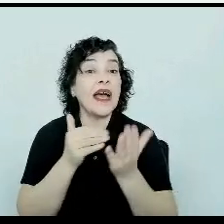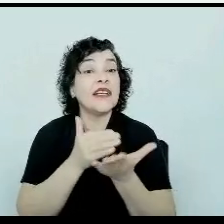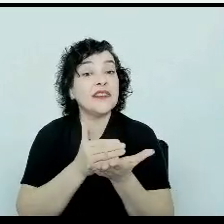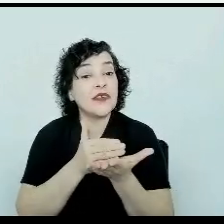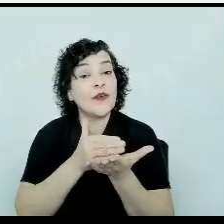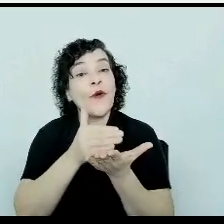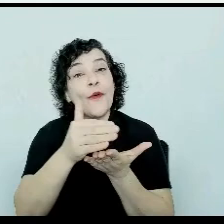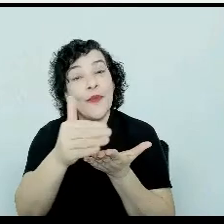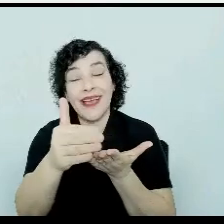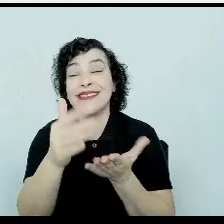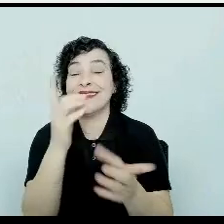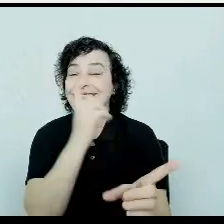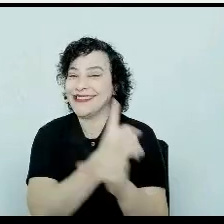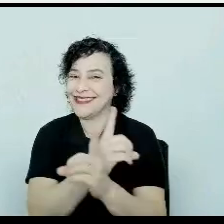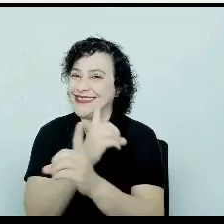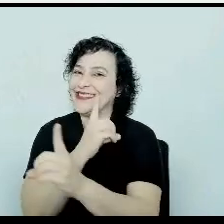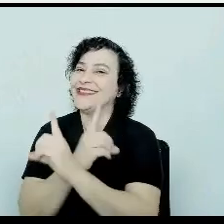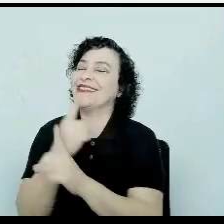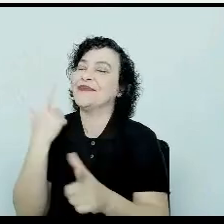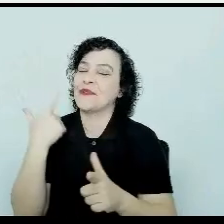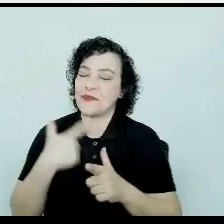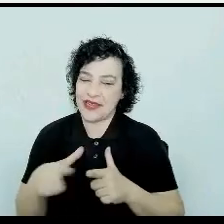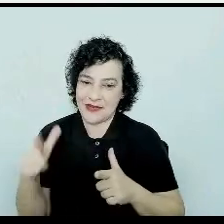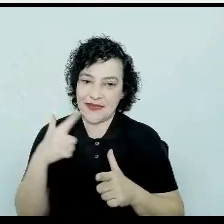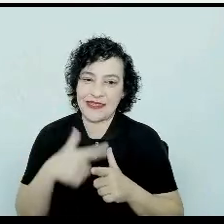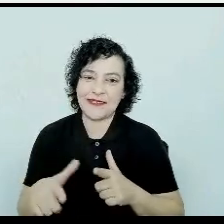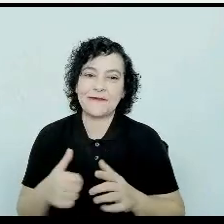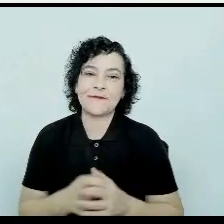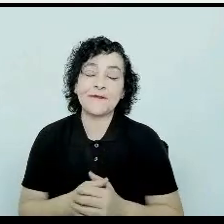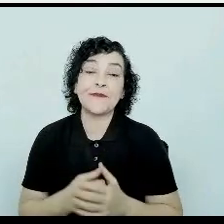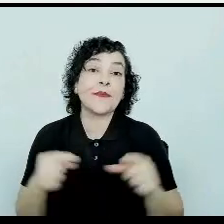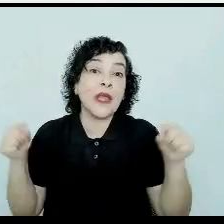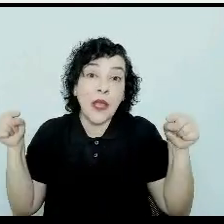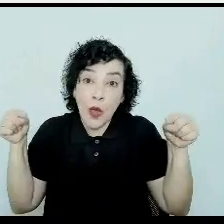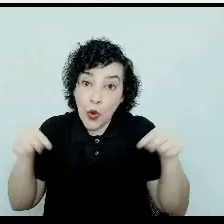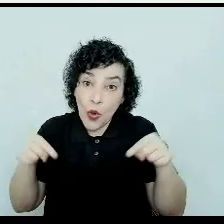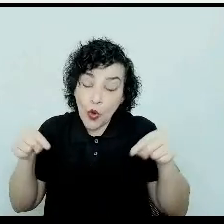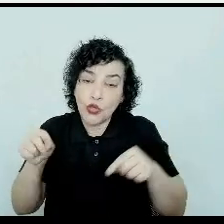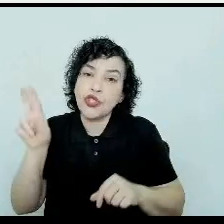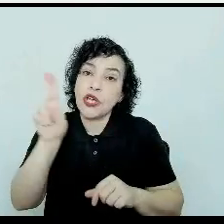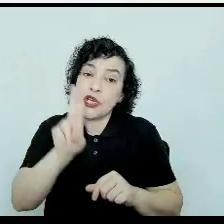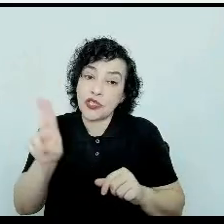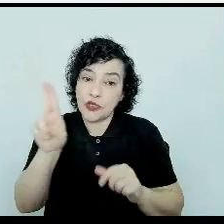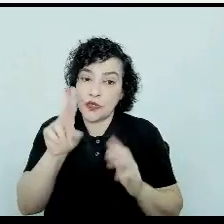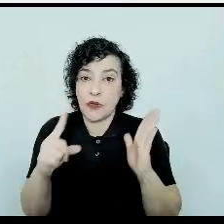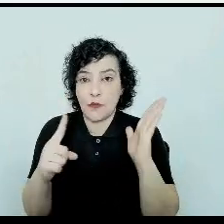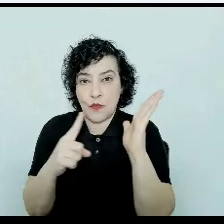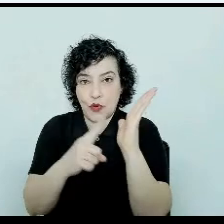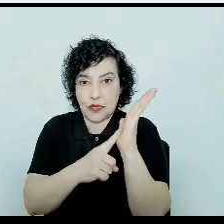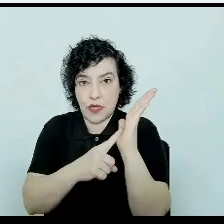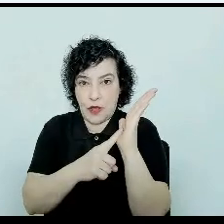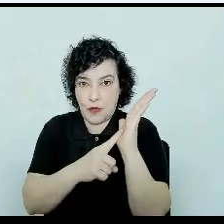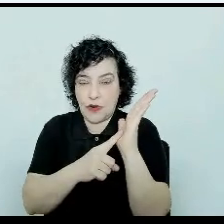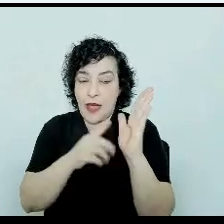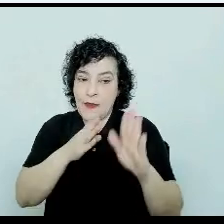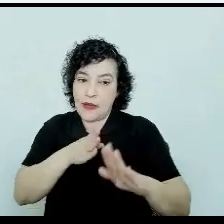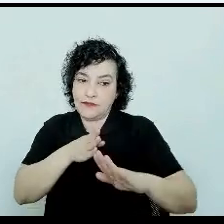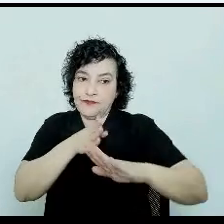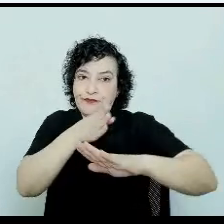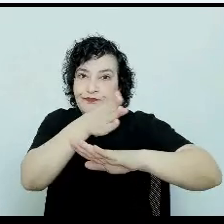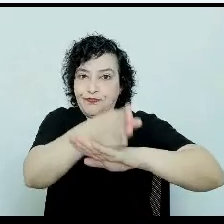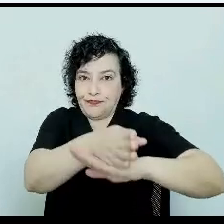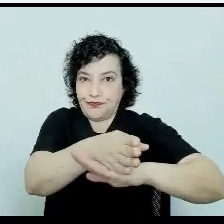série de problemas, né? É muito comum hoje a gente usar um botão, né, para direcionar um usuário para uma outra